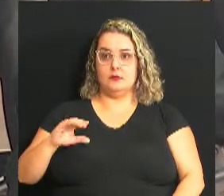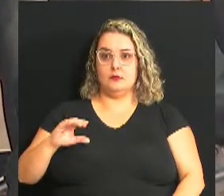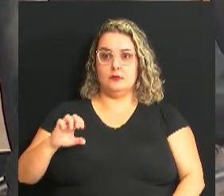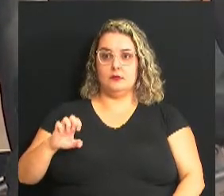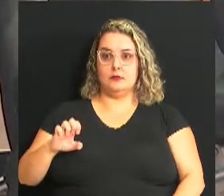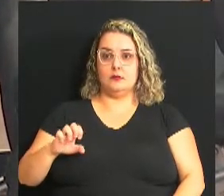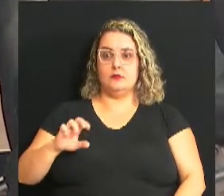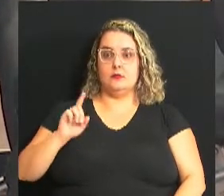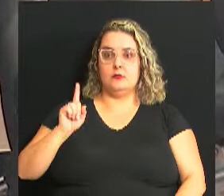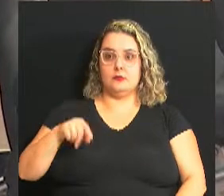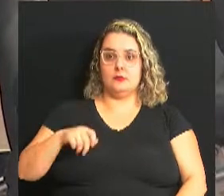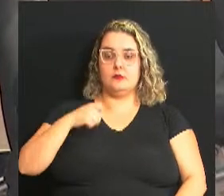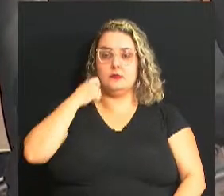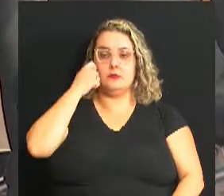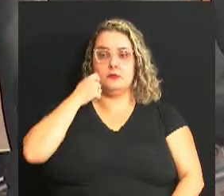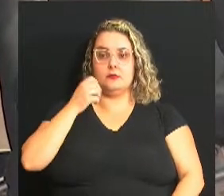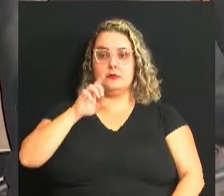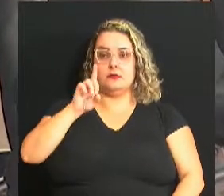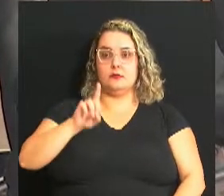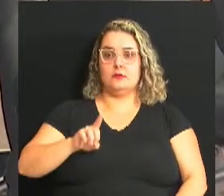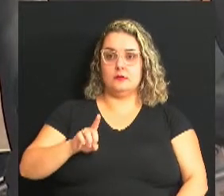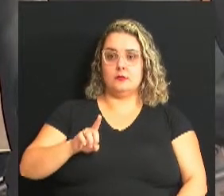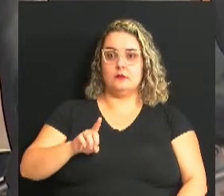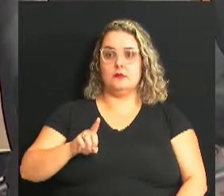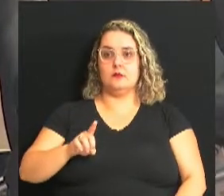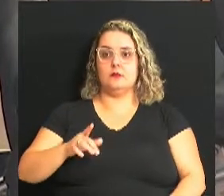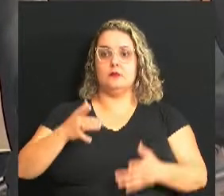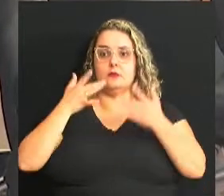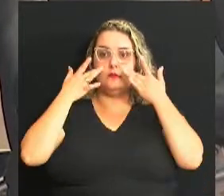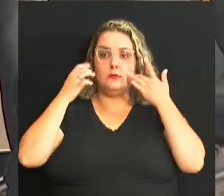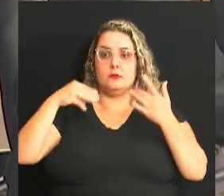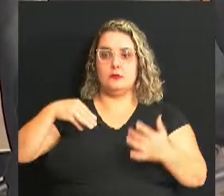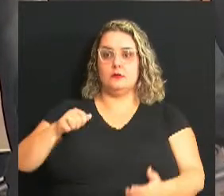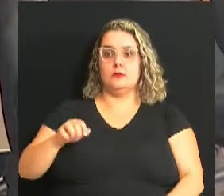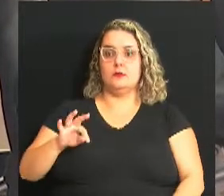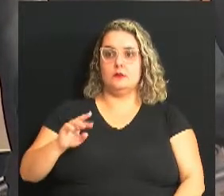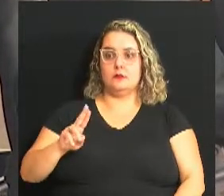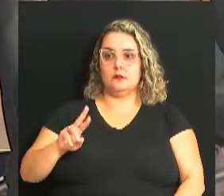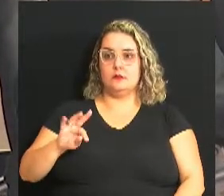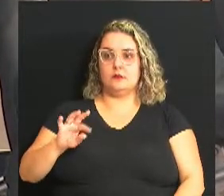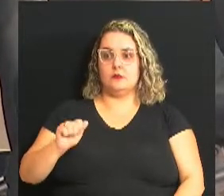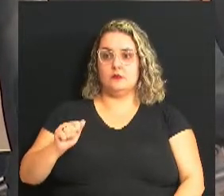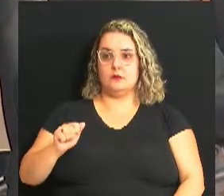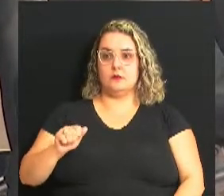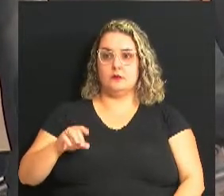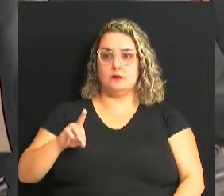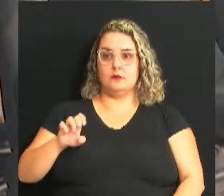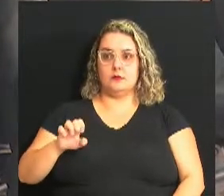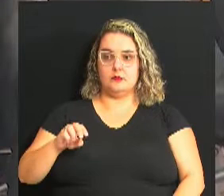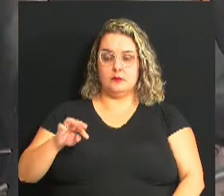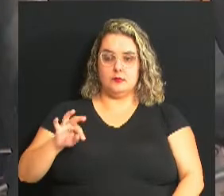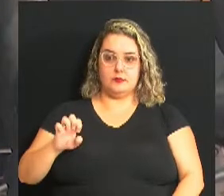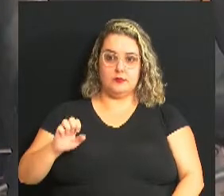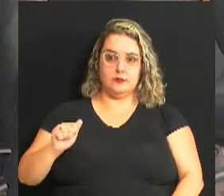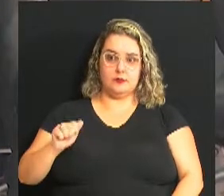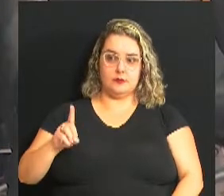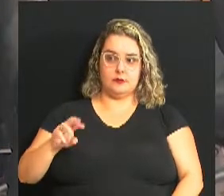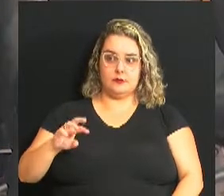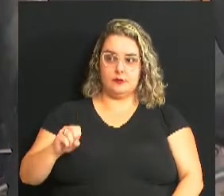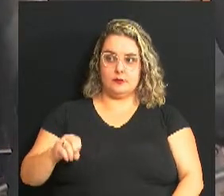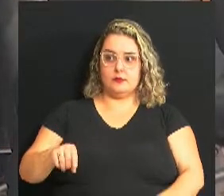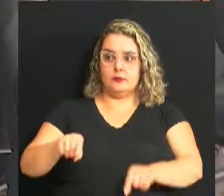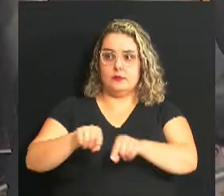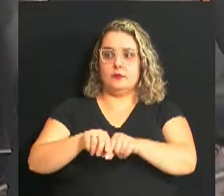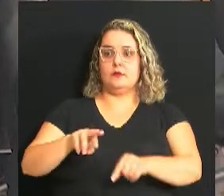teatro e integrante do grupo Matuta de Teatro, e também contamos à mesa aqui com o Gabriel Rapaz,